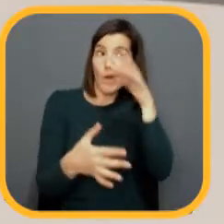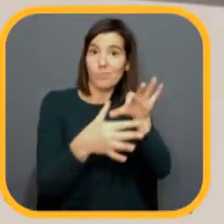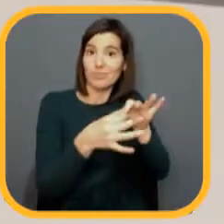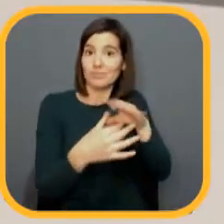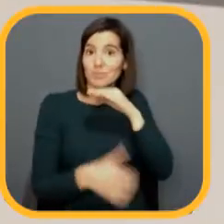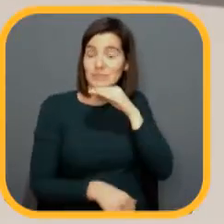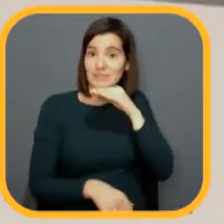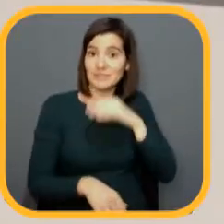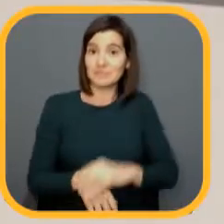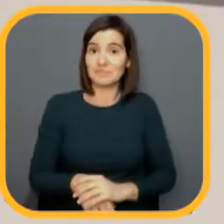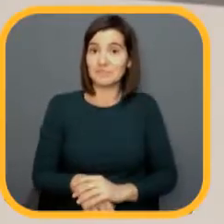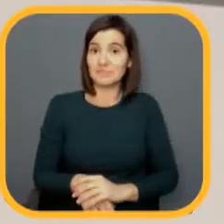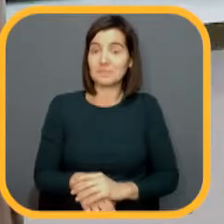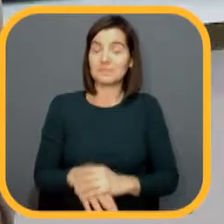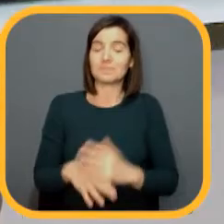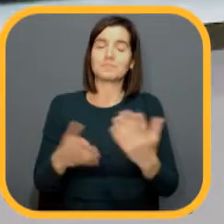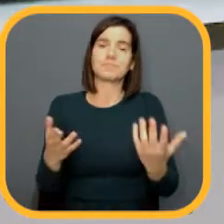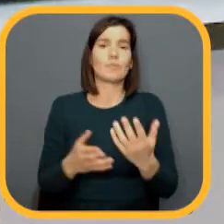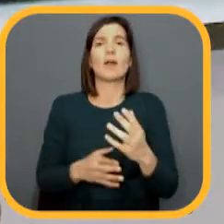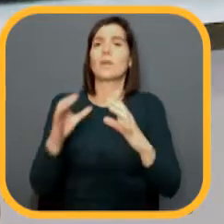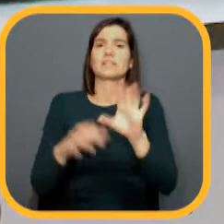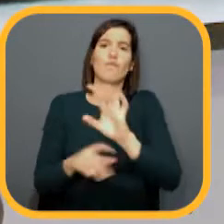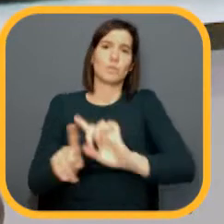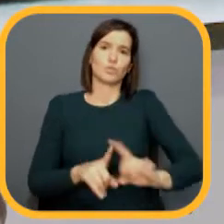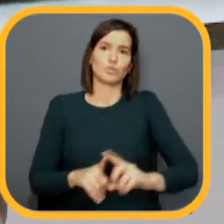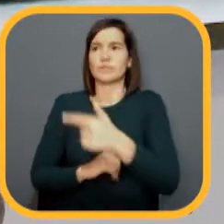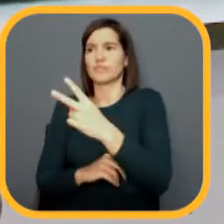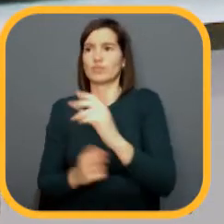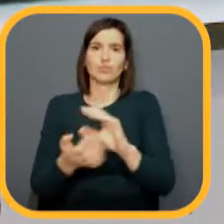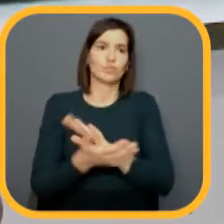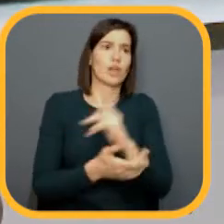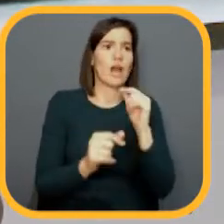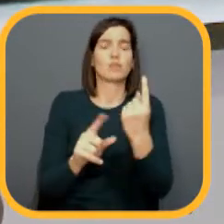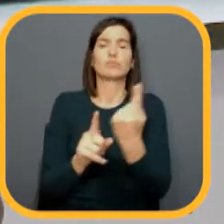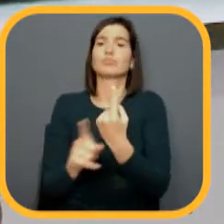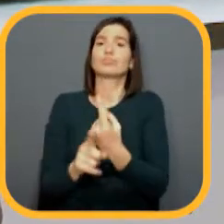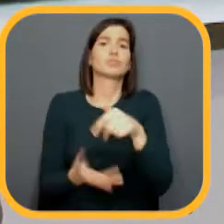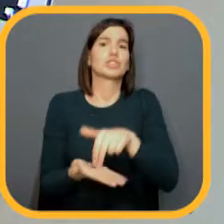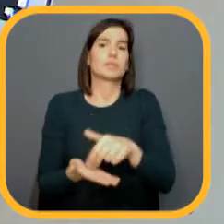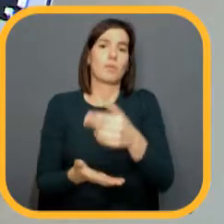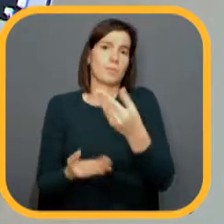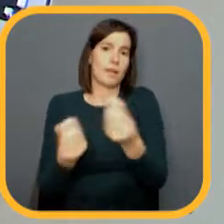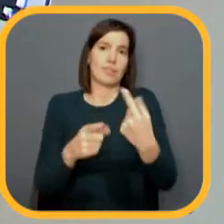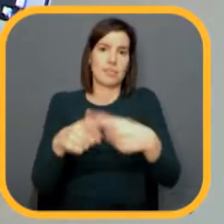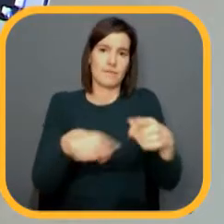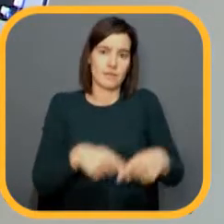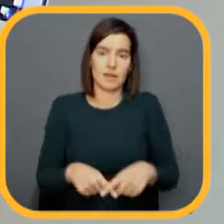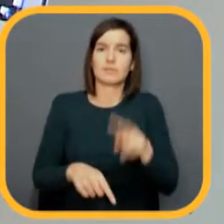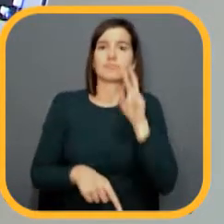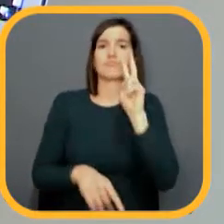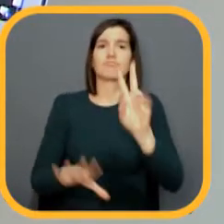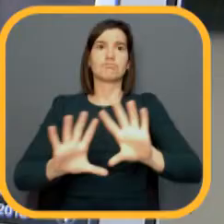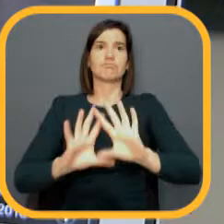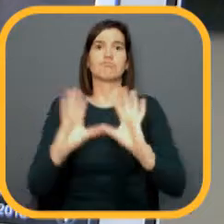PSP. Existem diversos meios de comunicação em Portugal e cada um tem uma postura diferenciada. Basta que nós olhemos para o